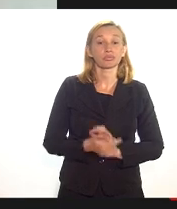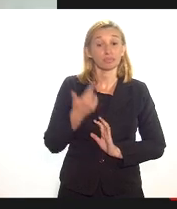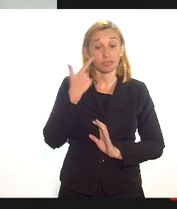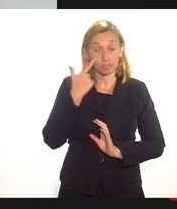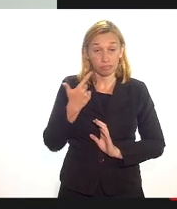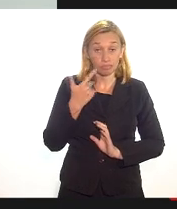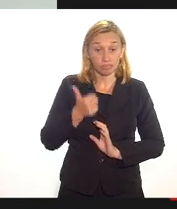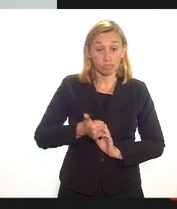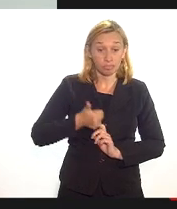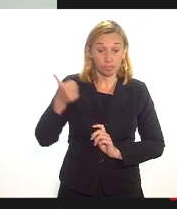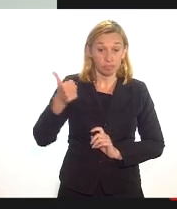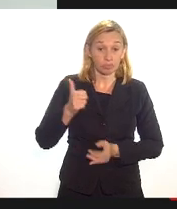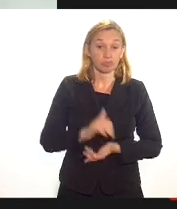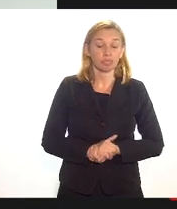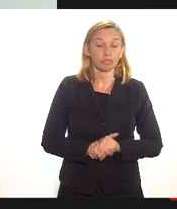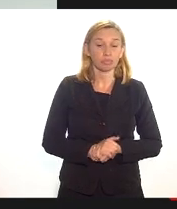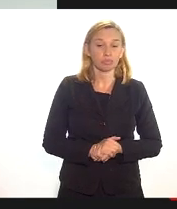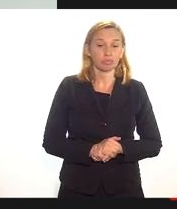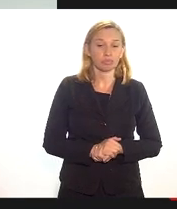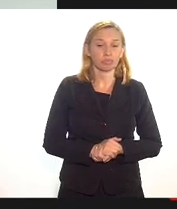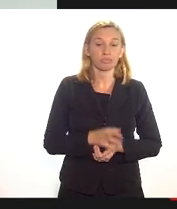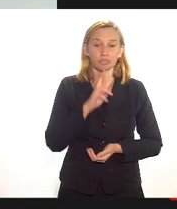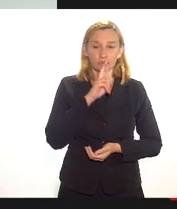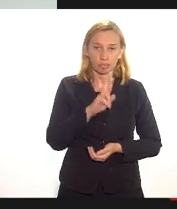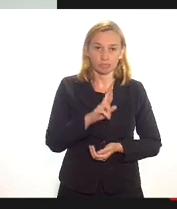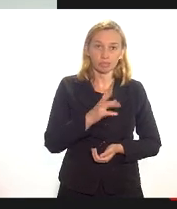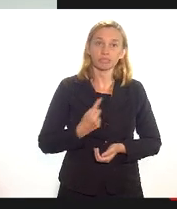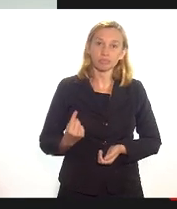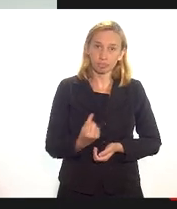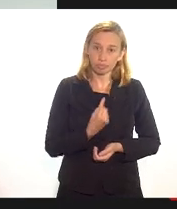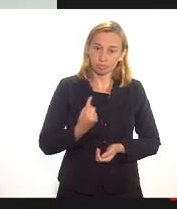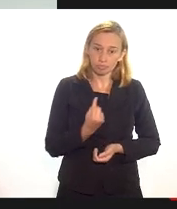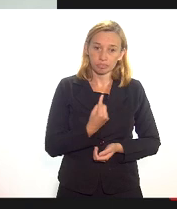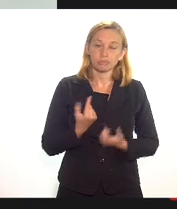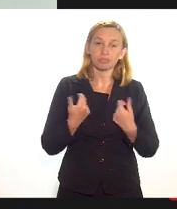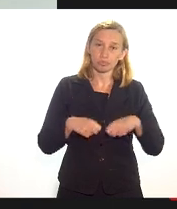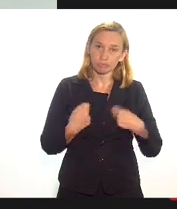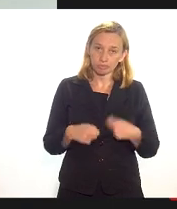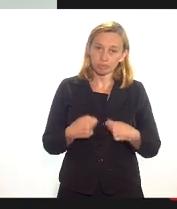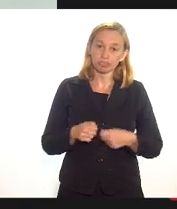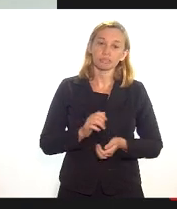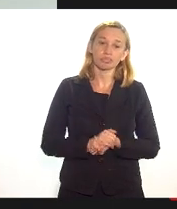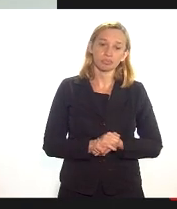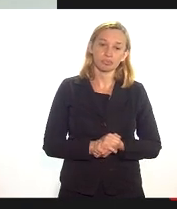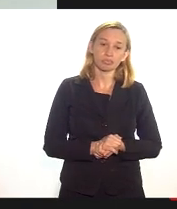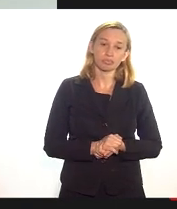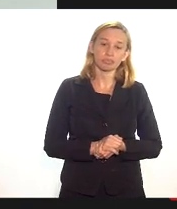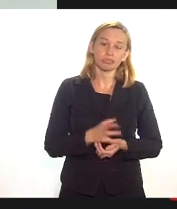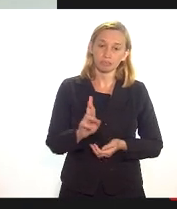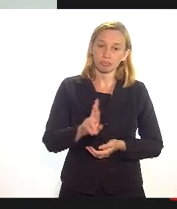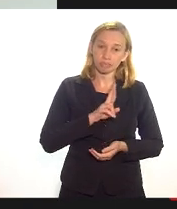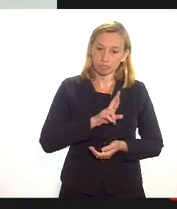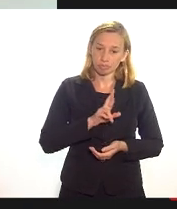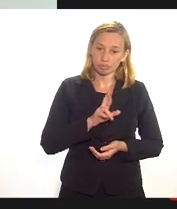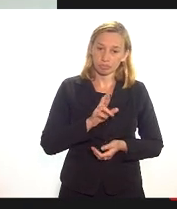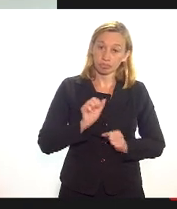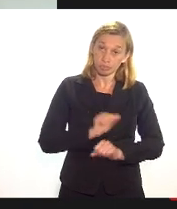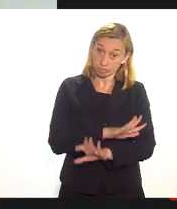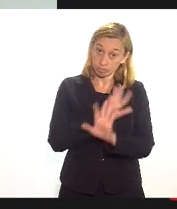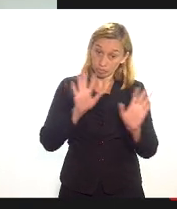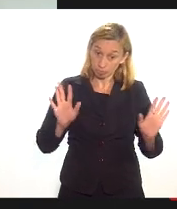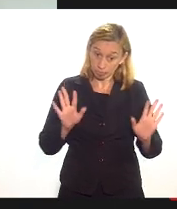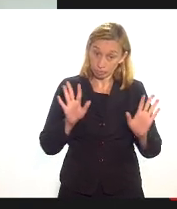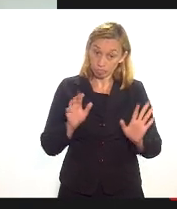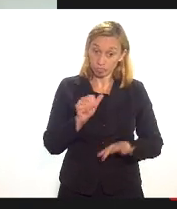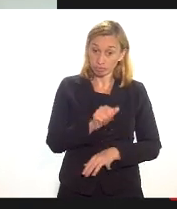enxergar ou trazer as respostas que nós necessitamos que sejam respondidas, sobretudo,